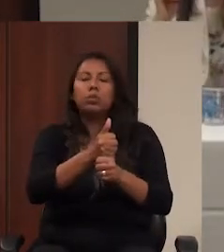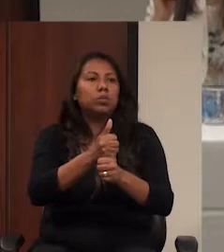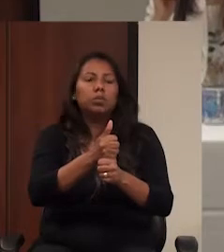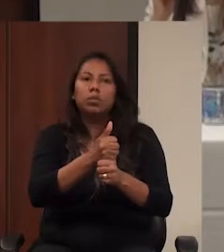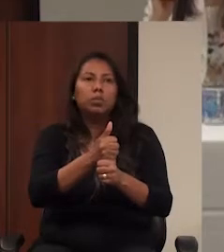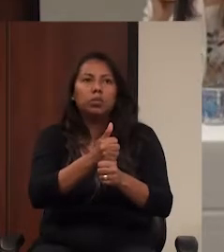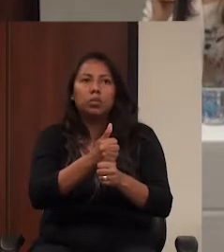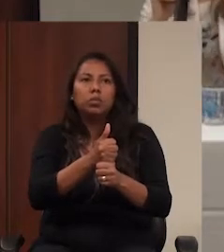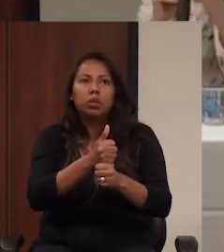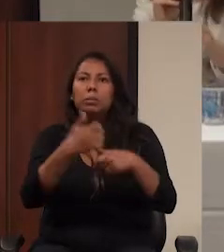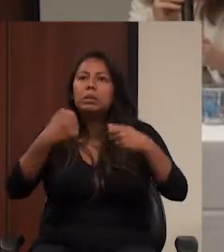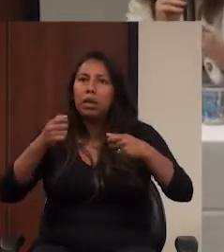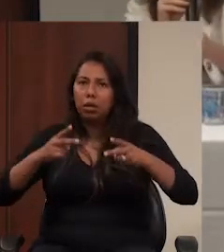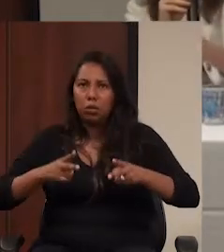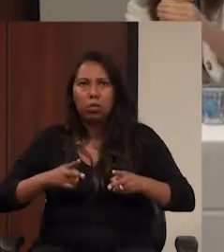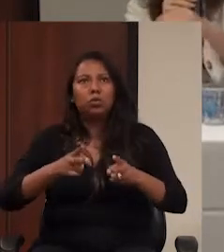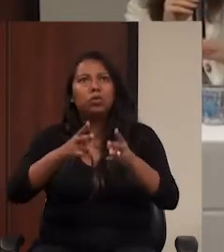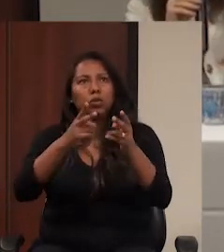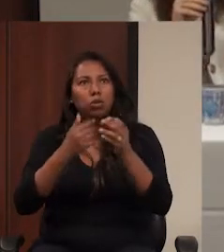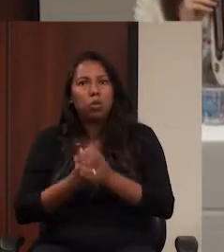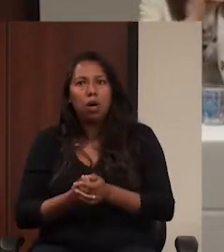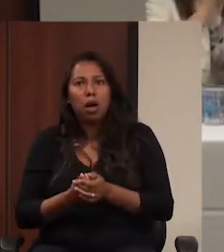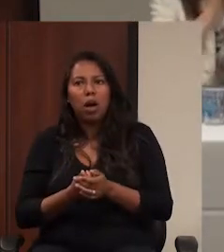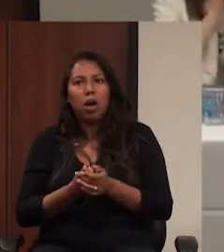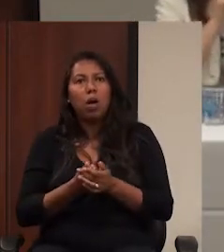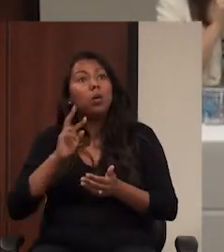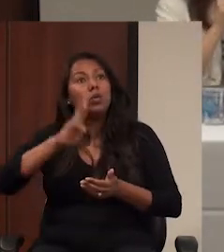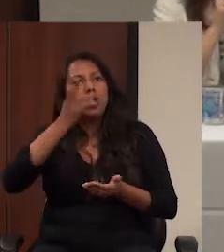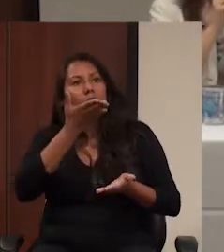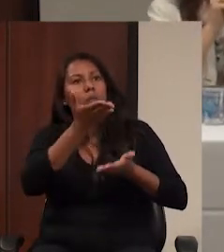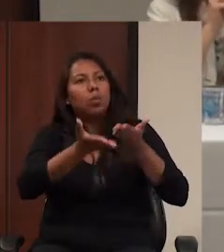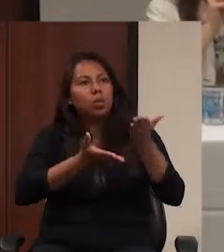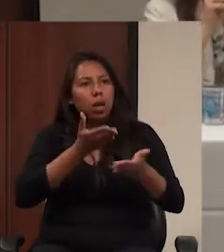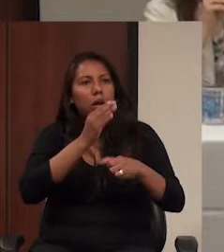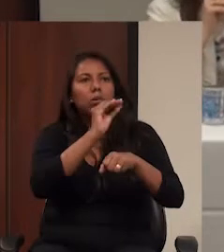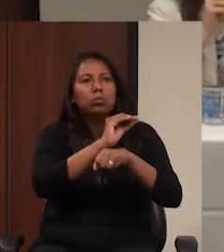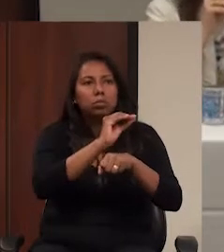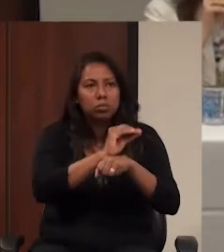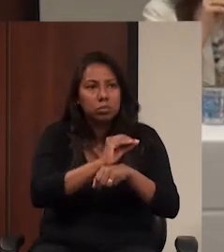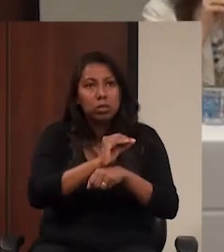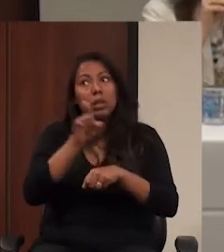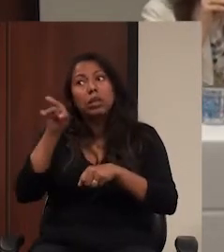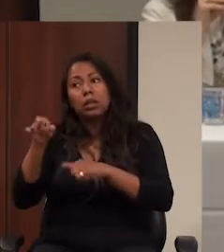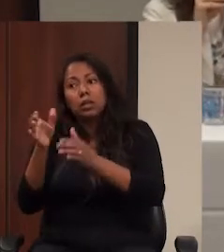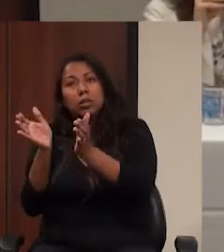que permaneça o sistema da curatela parcial, do tutor para essas outras coisas e a figura